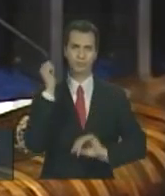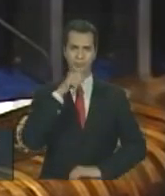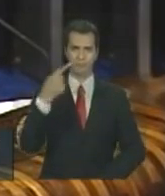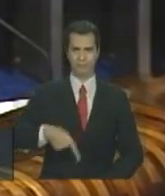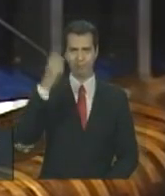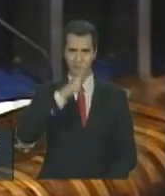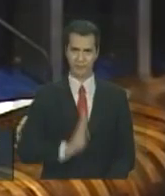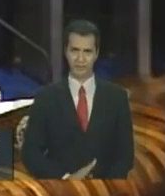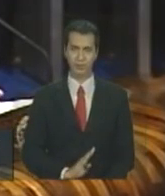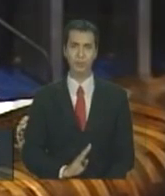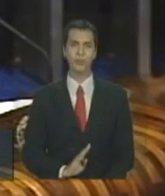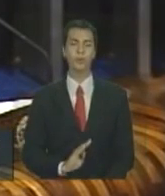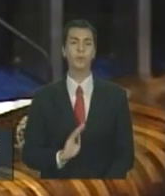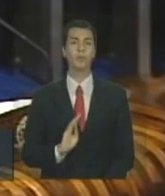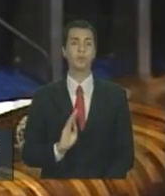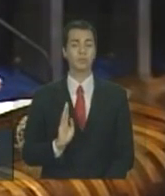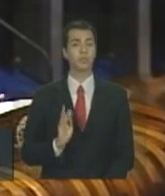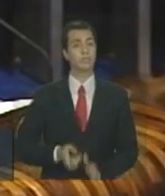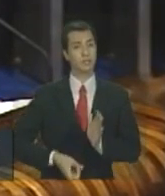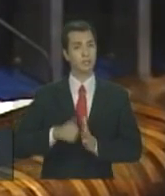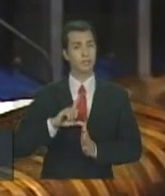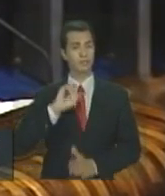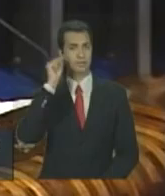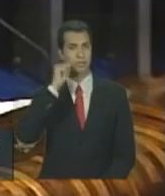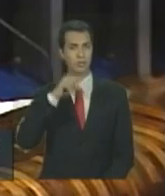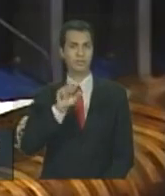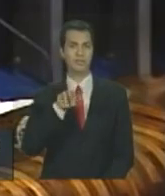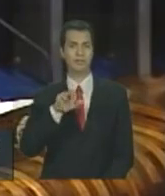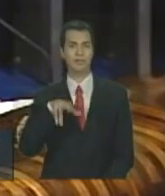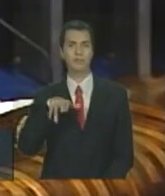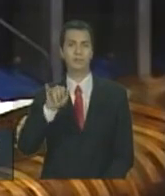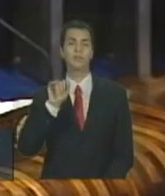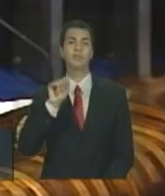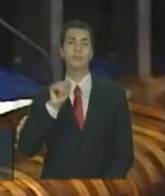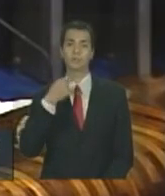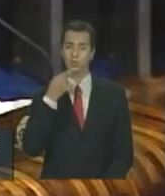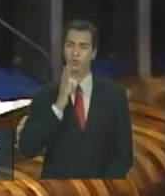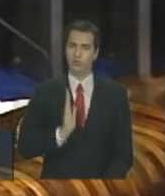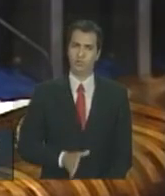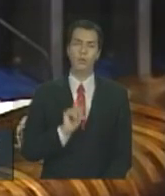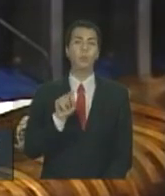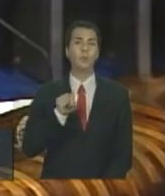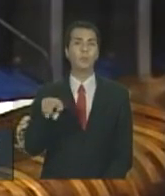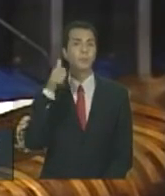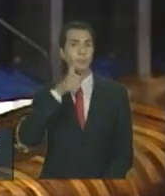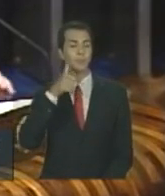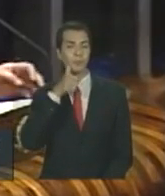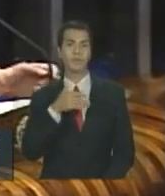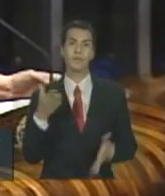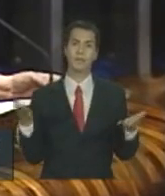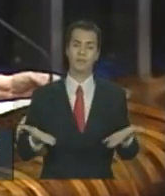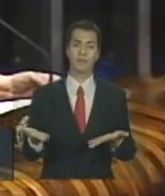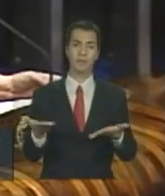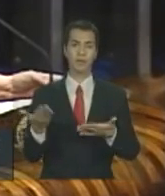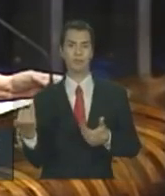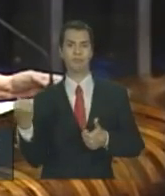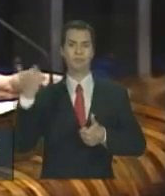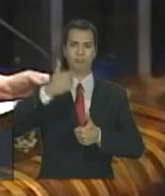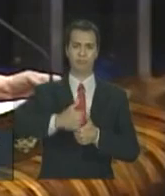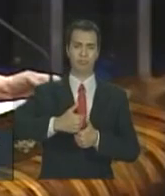brasileiras, que é o fato, já referido pelo senador Sarney, de mulheres acederem